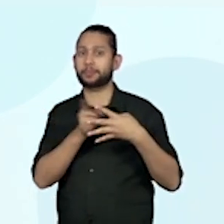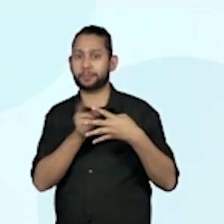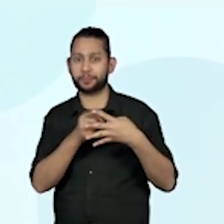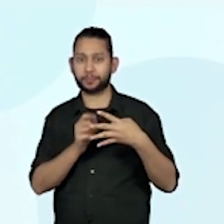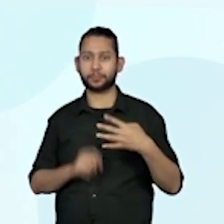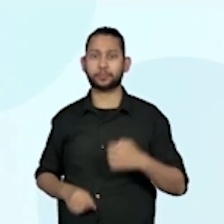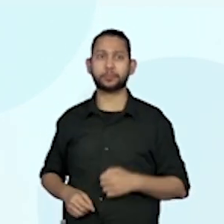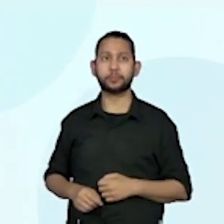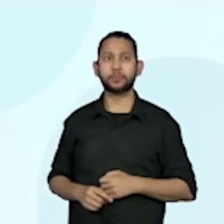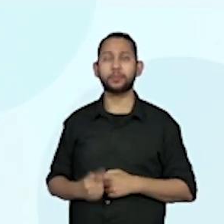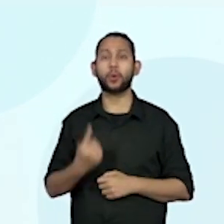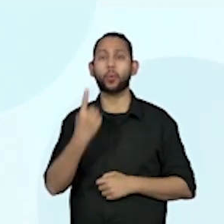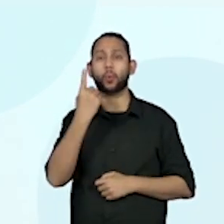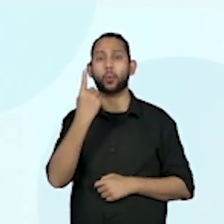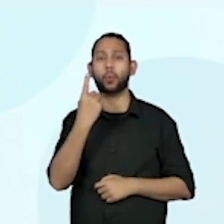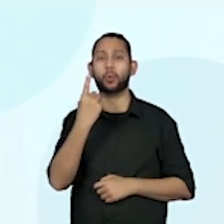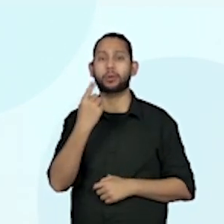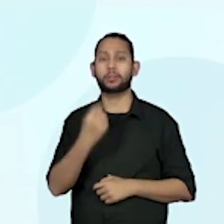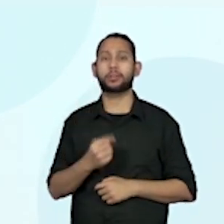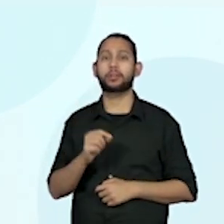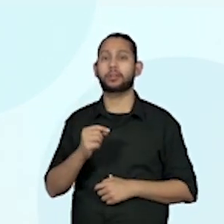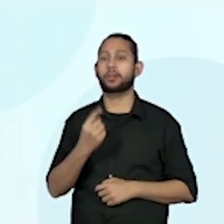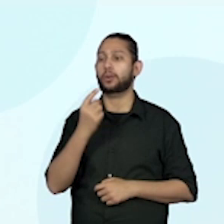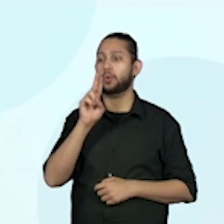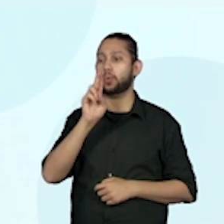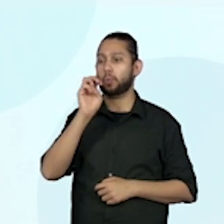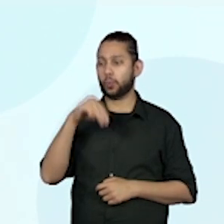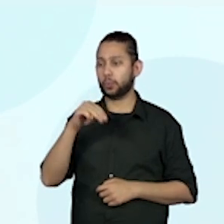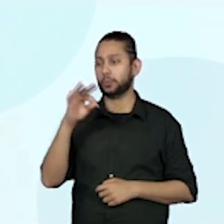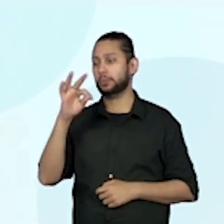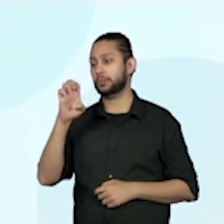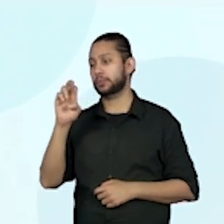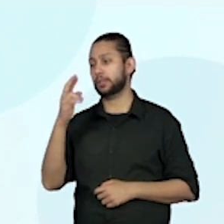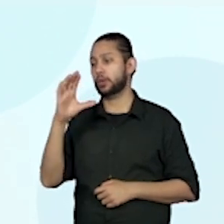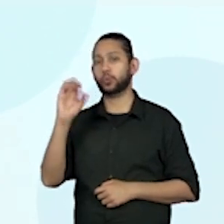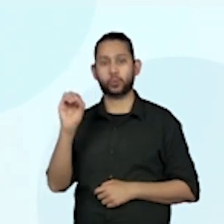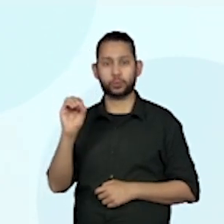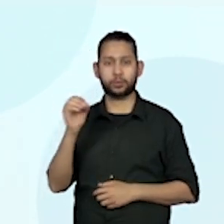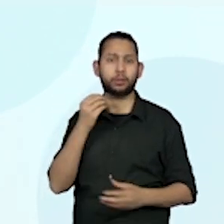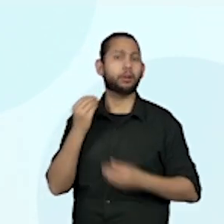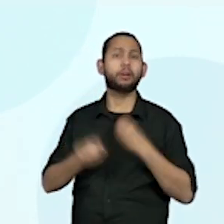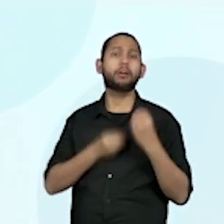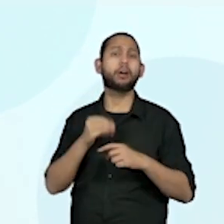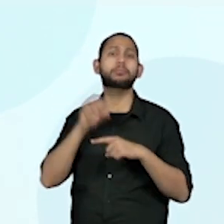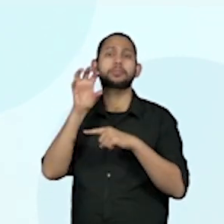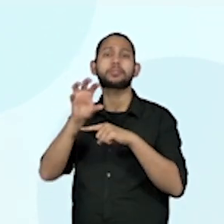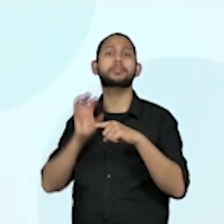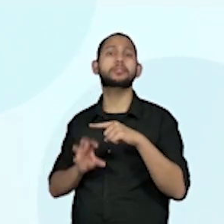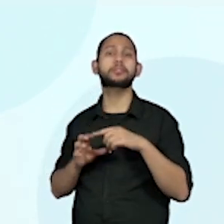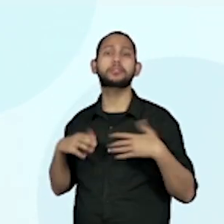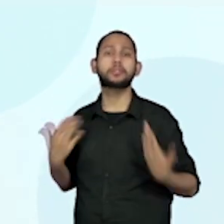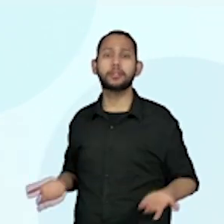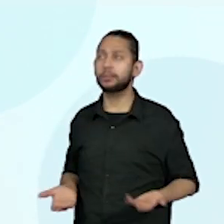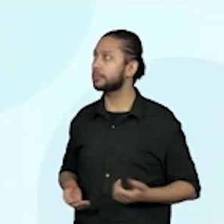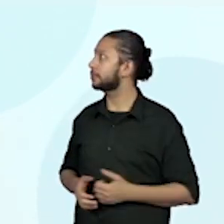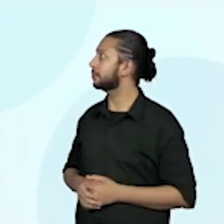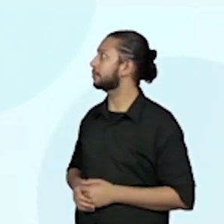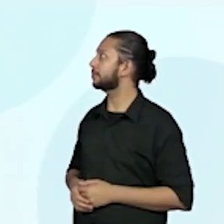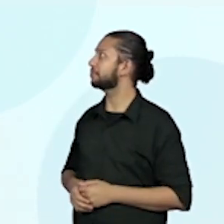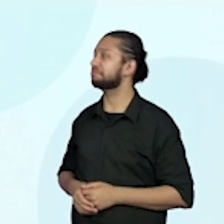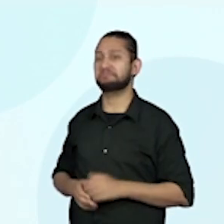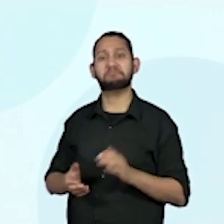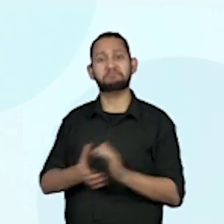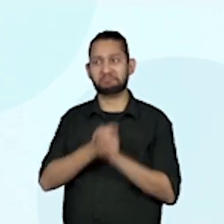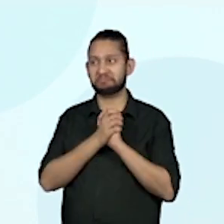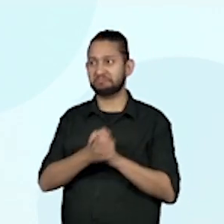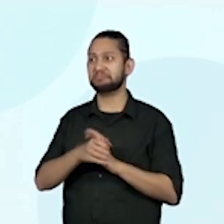eu tenho 1/3. Como seria isso aqui na representação fracionária? E aí? Gente, vocês estão arrebentando,